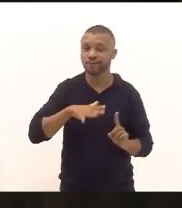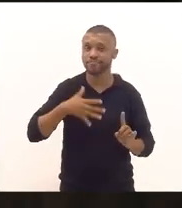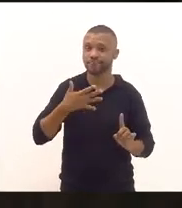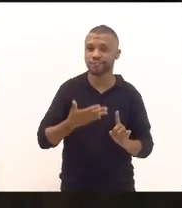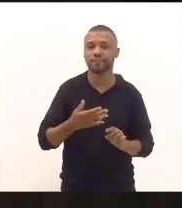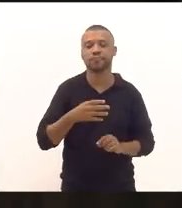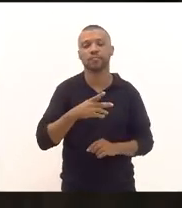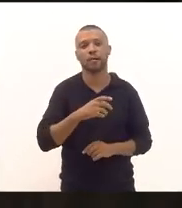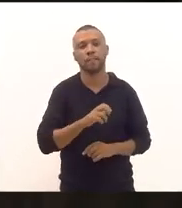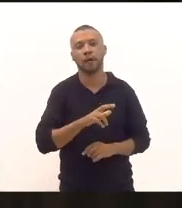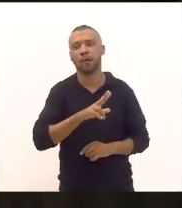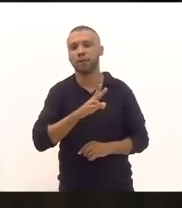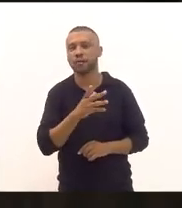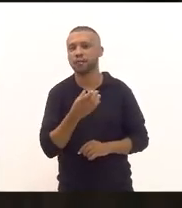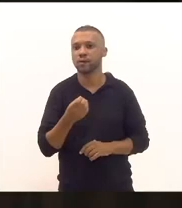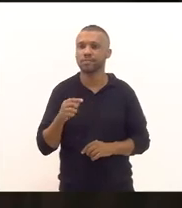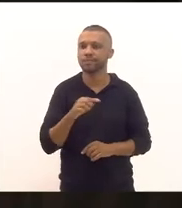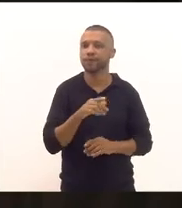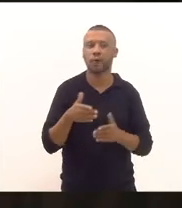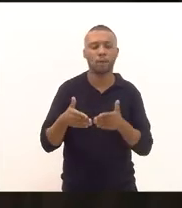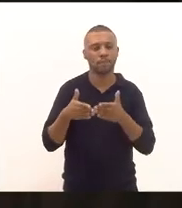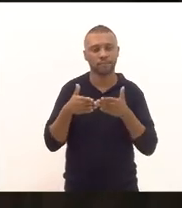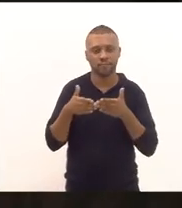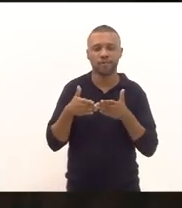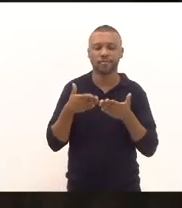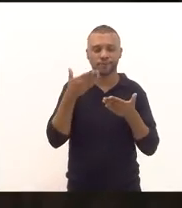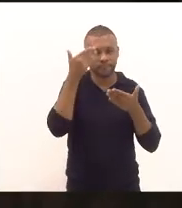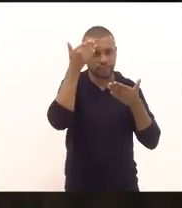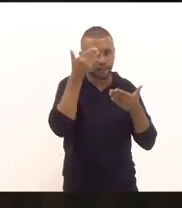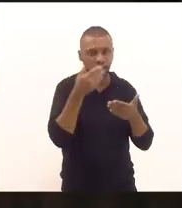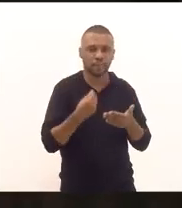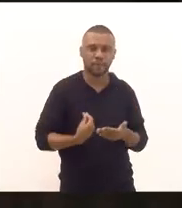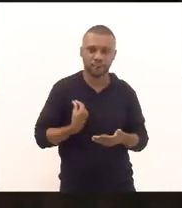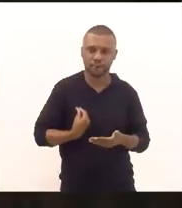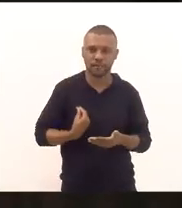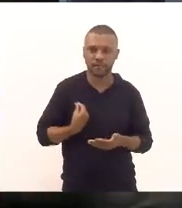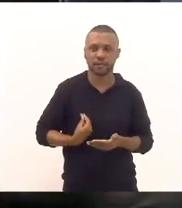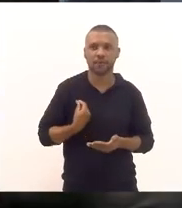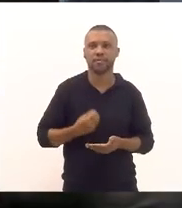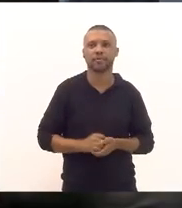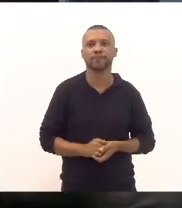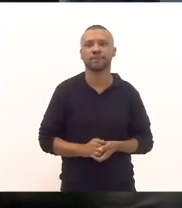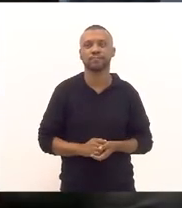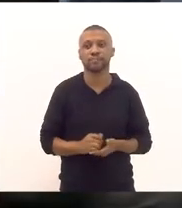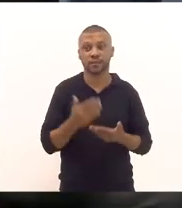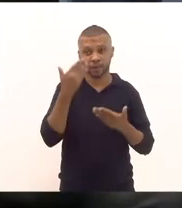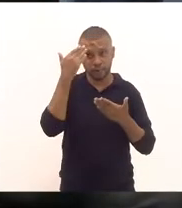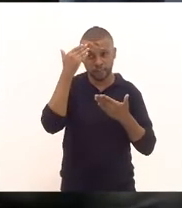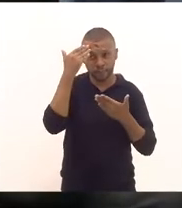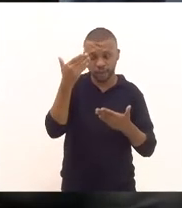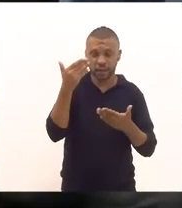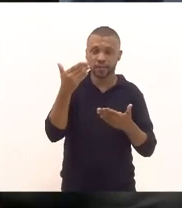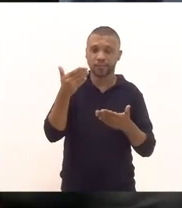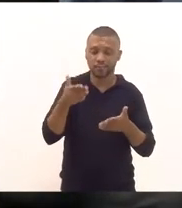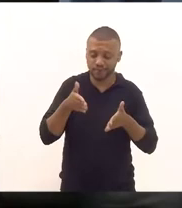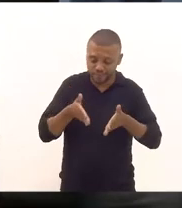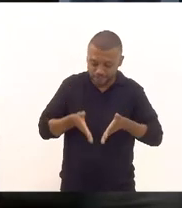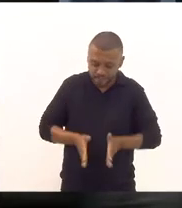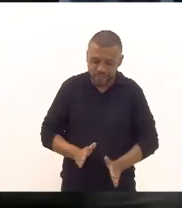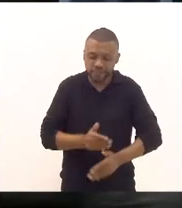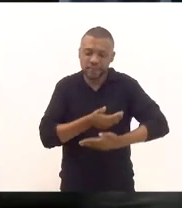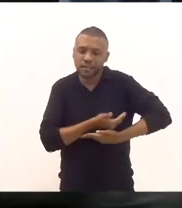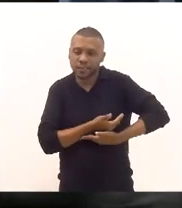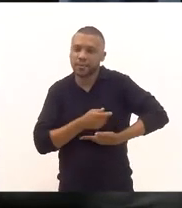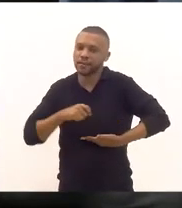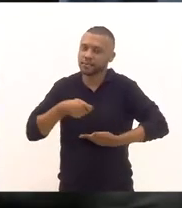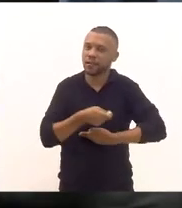o Paulinho por favor Ana Cristina Obrigada pela presença e obrigada por parir Paulinho